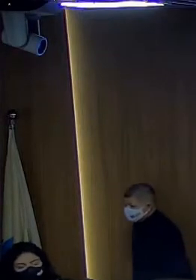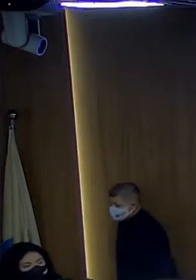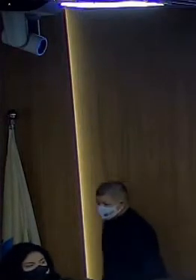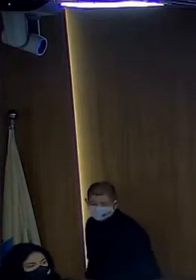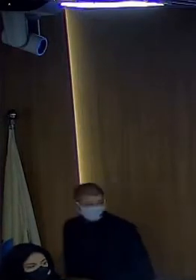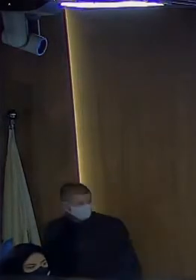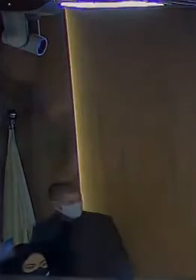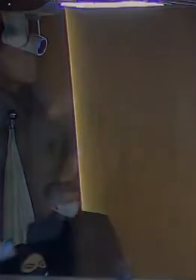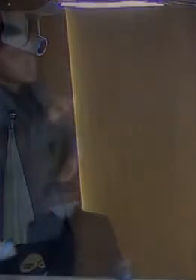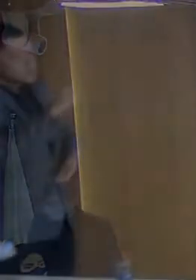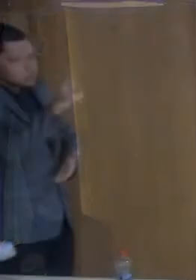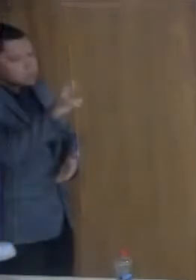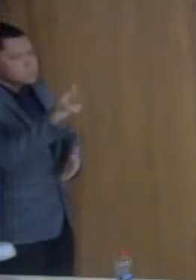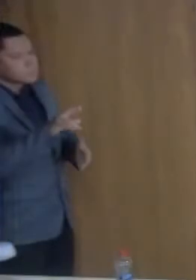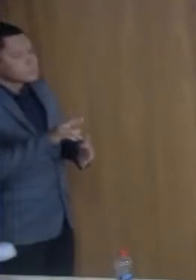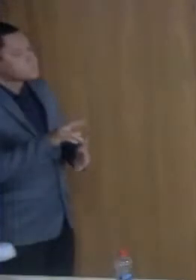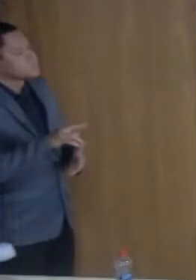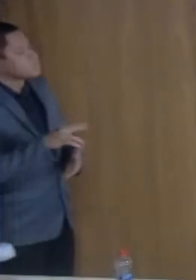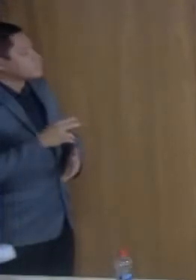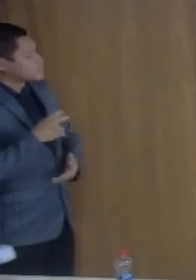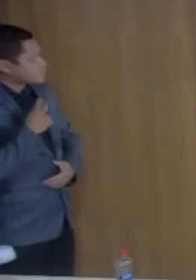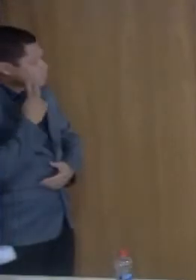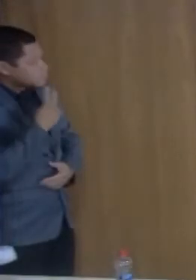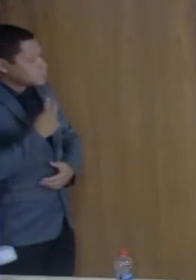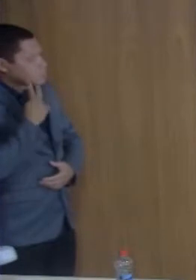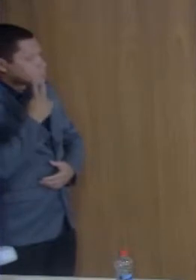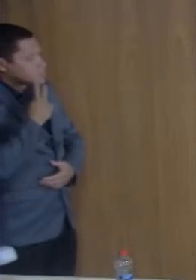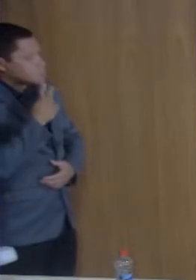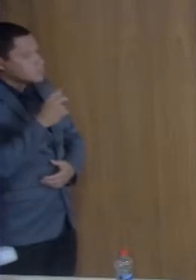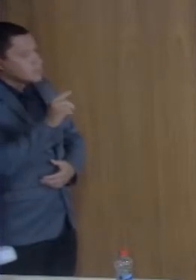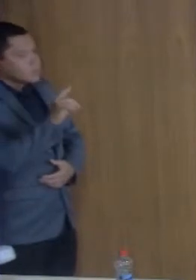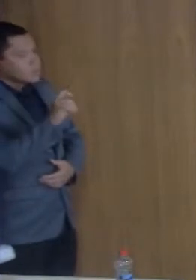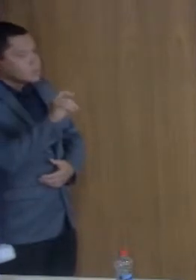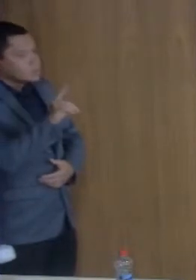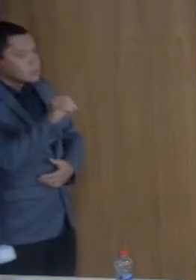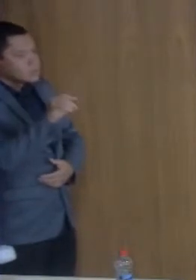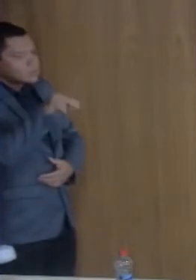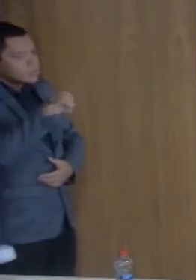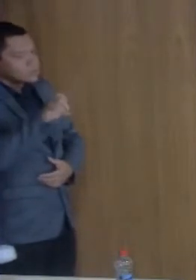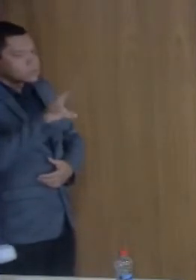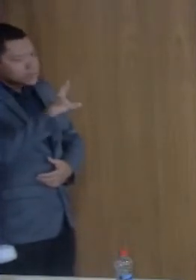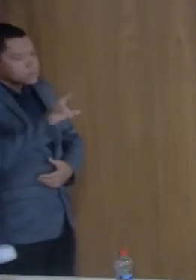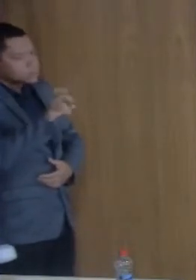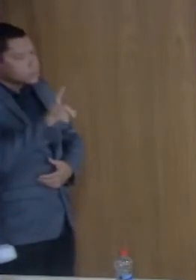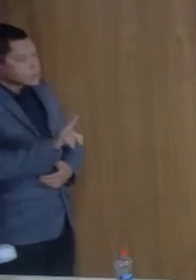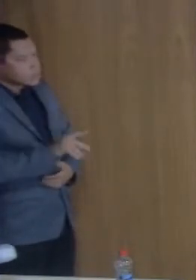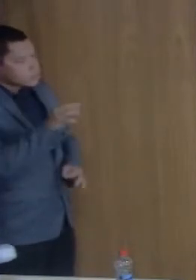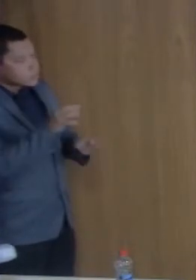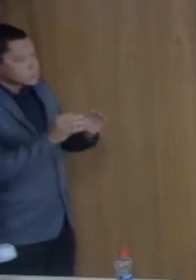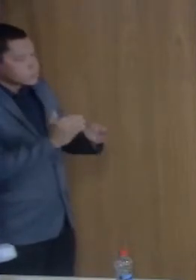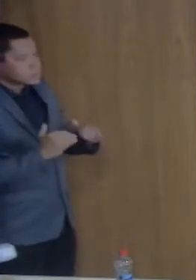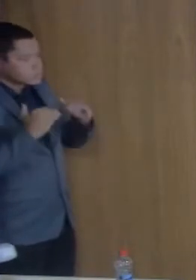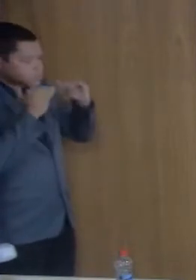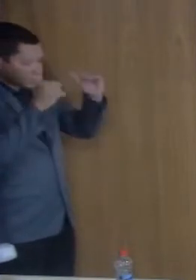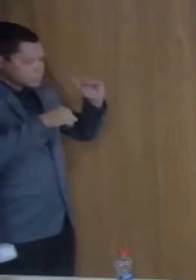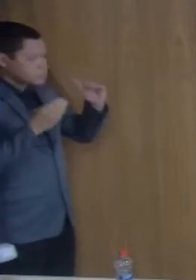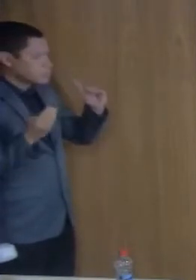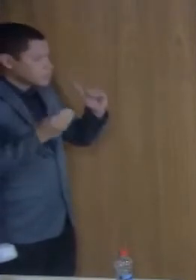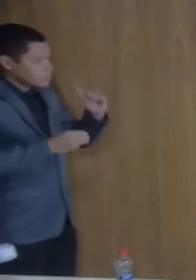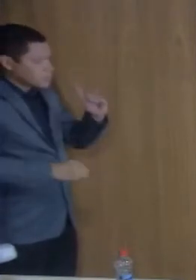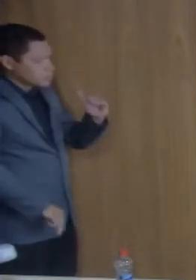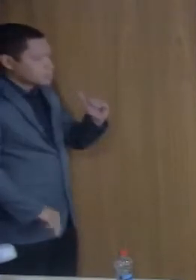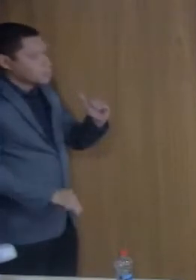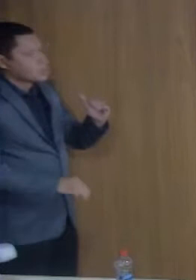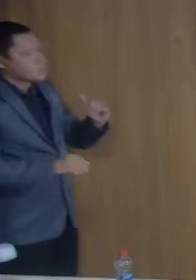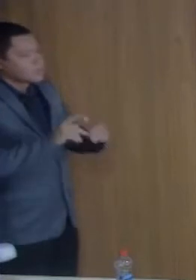Luís. Excelentíssimo senhor Eduardo Nicolau, procurador-geral de Justiça do Estado do Maranhão. Excelentíssima senhora